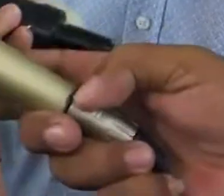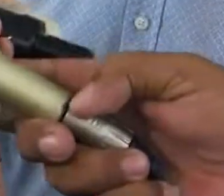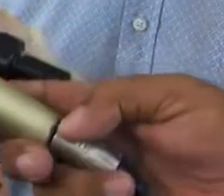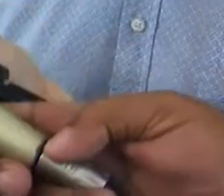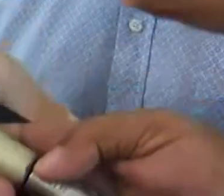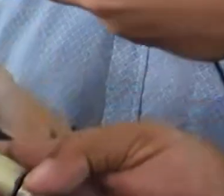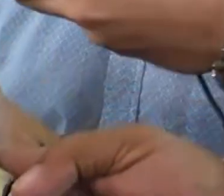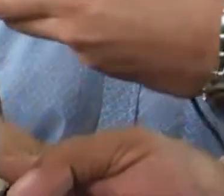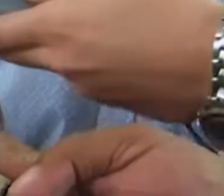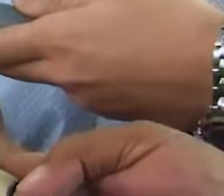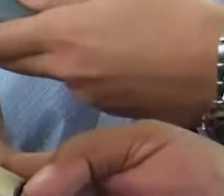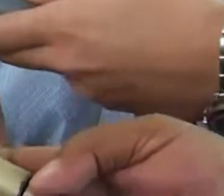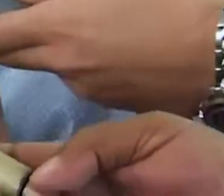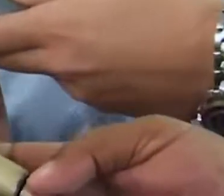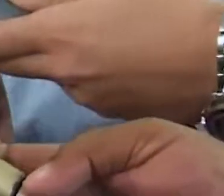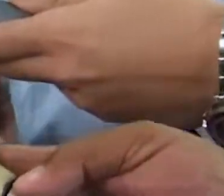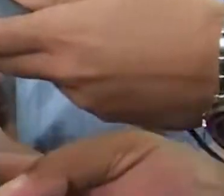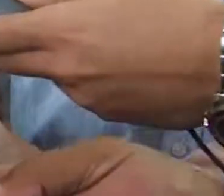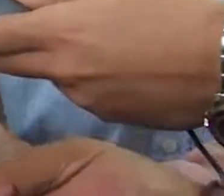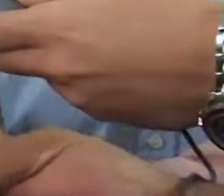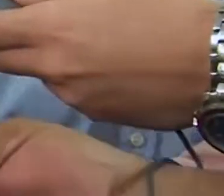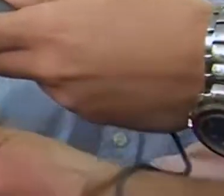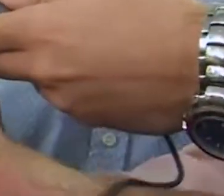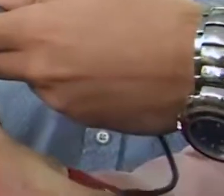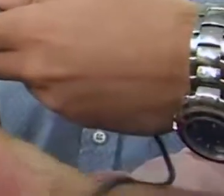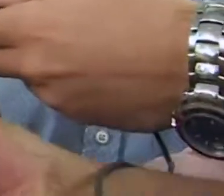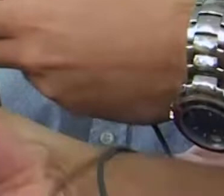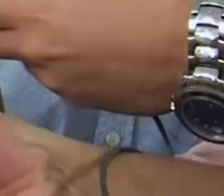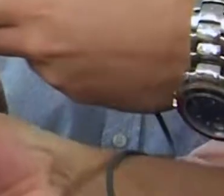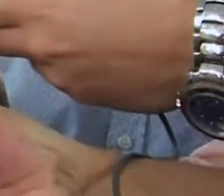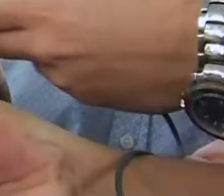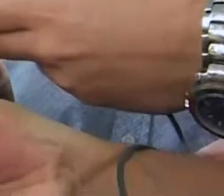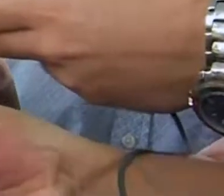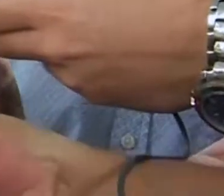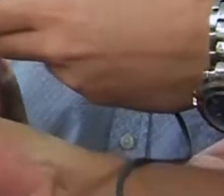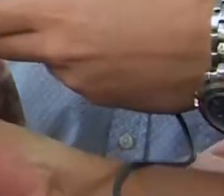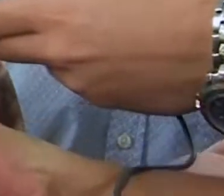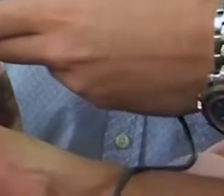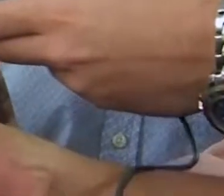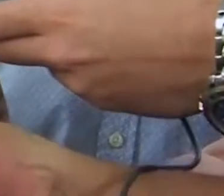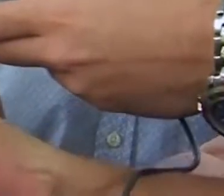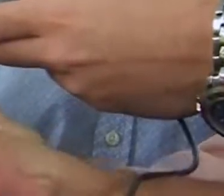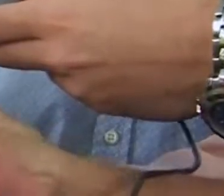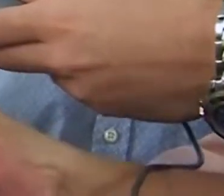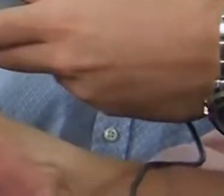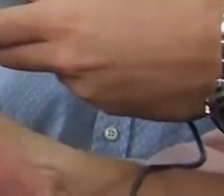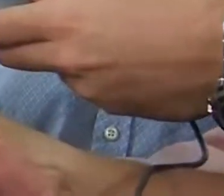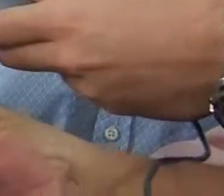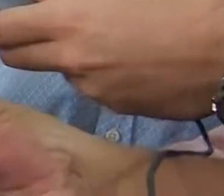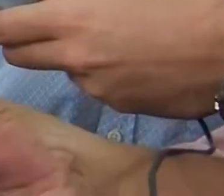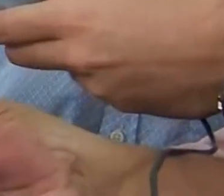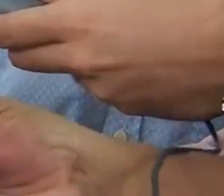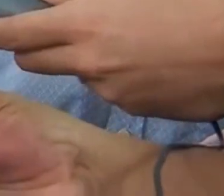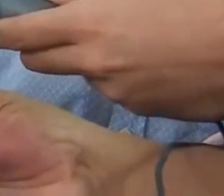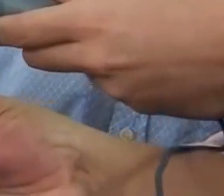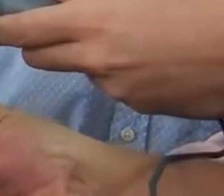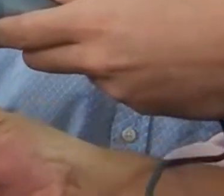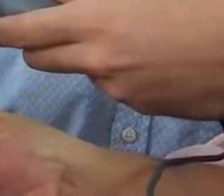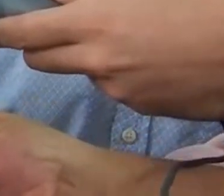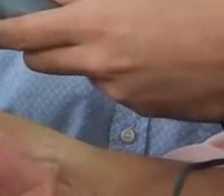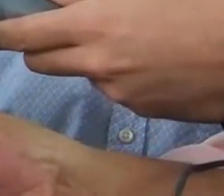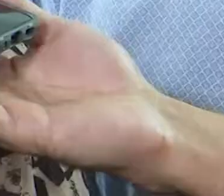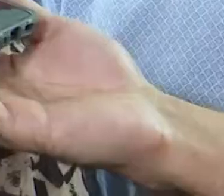determinadas políticas, para que eles tenham uma condição de acessar, né, aquilo que precisam para prosperidade dos